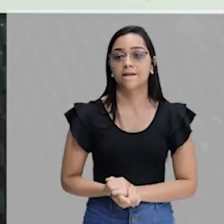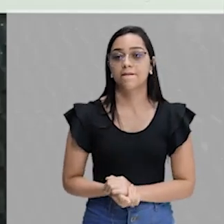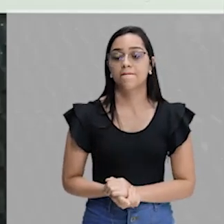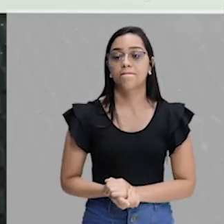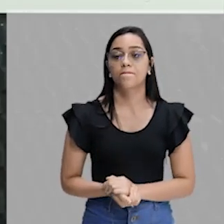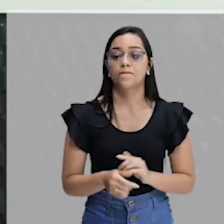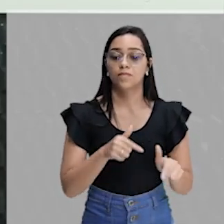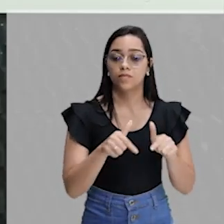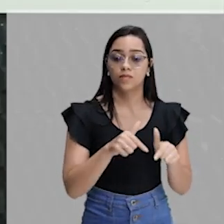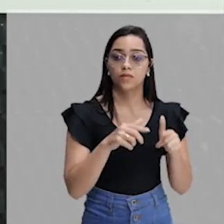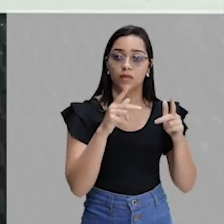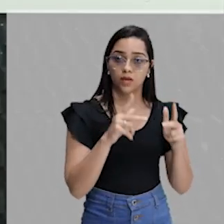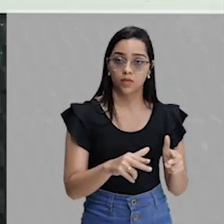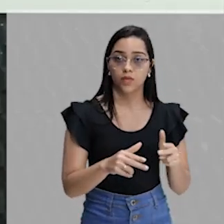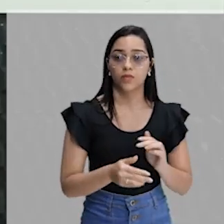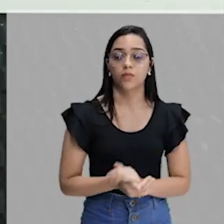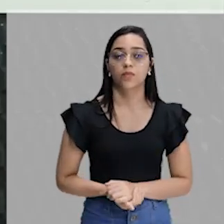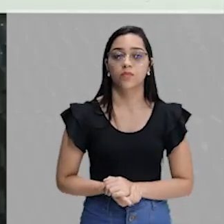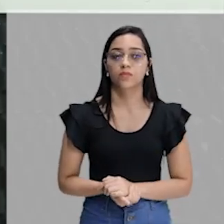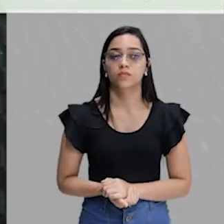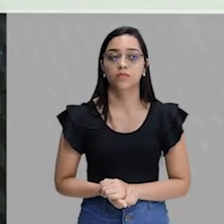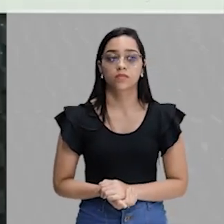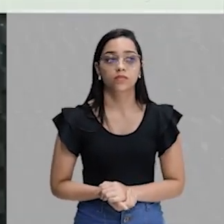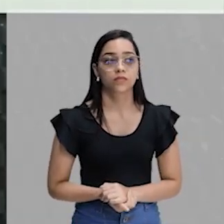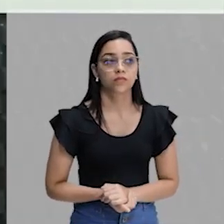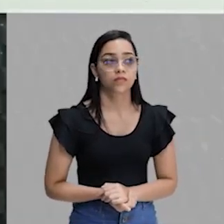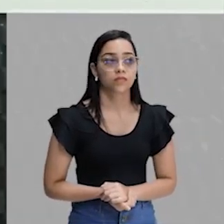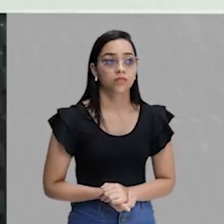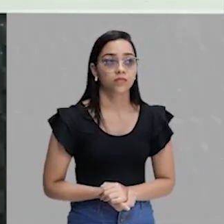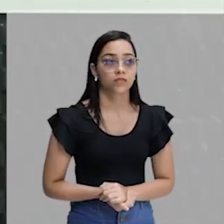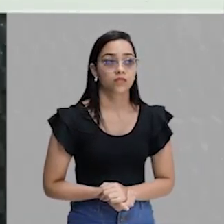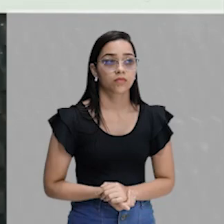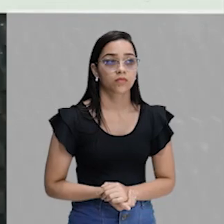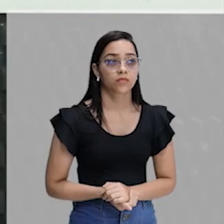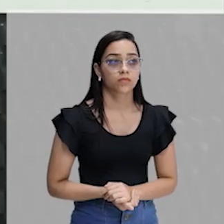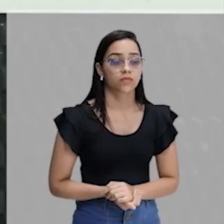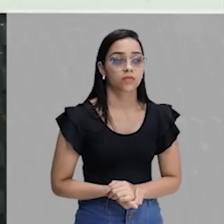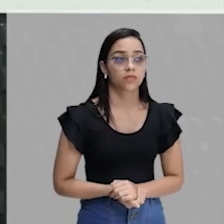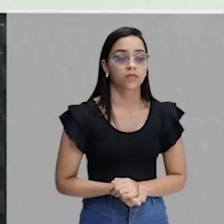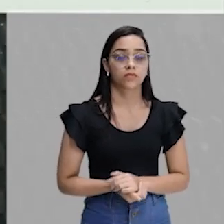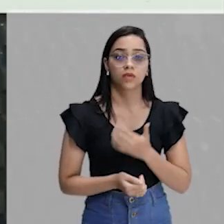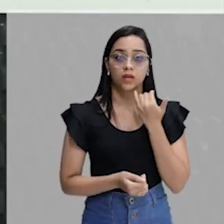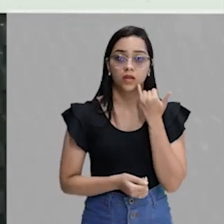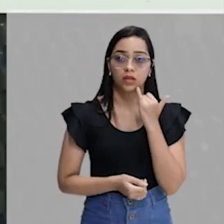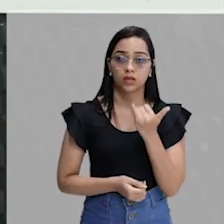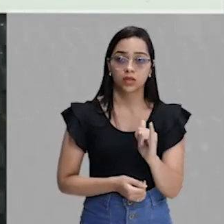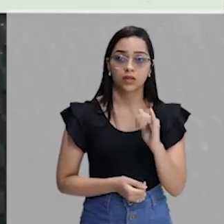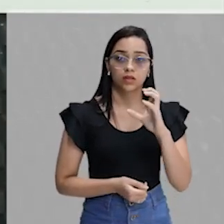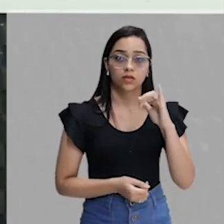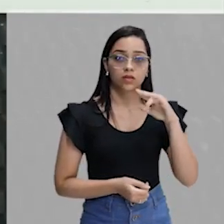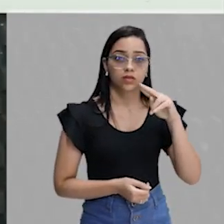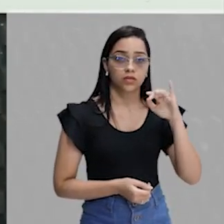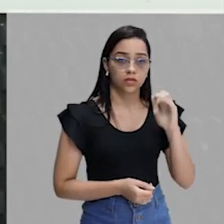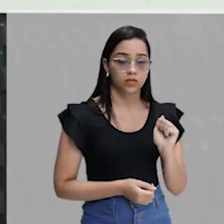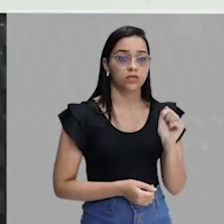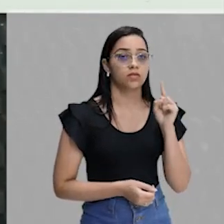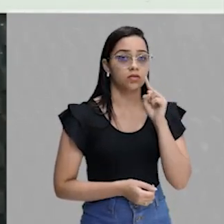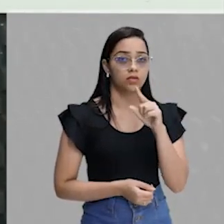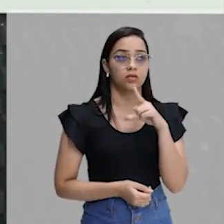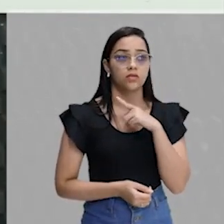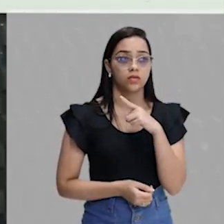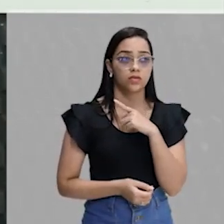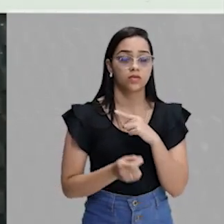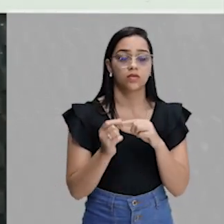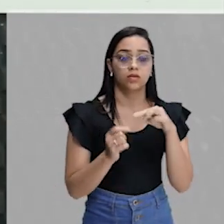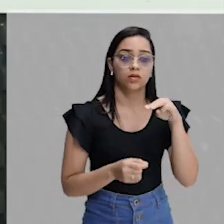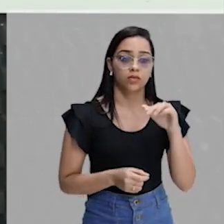Então, o trabalho ele é igual à variação da energia cinética, ok? Então, a energia cinética, trazendo de lá, energia